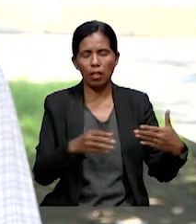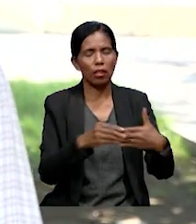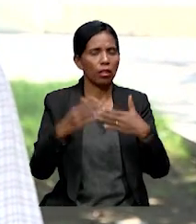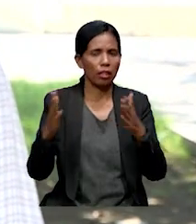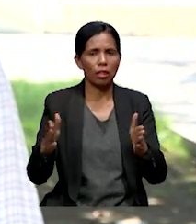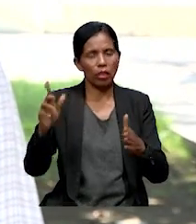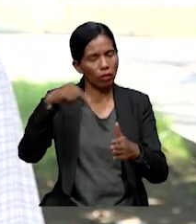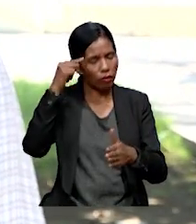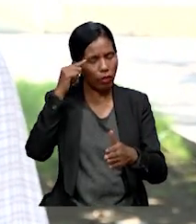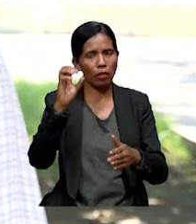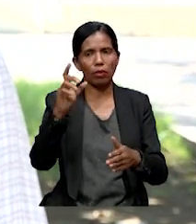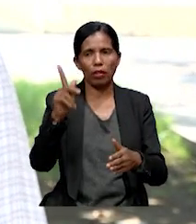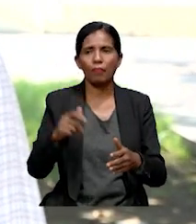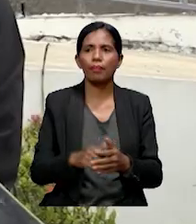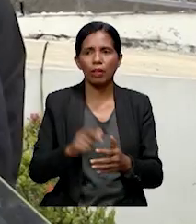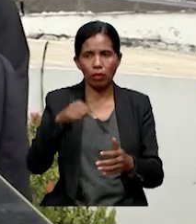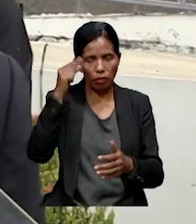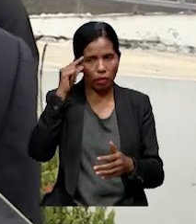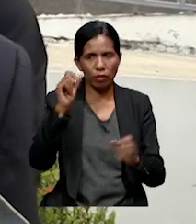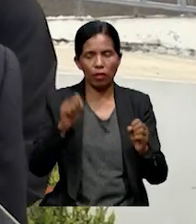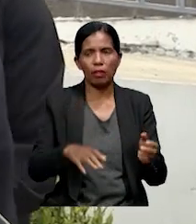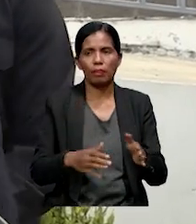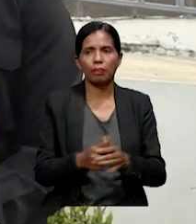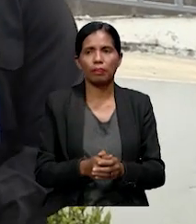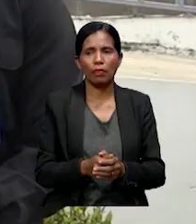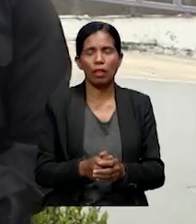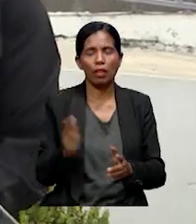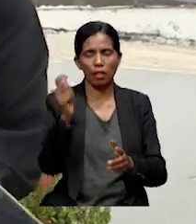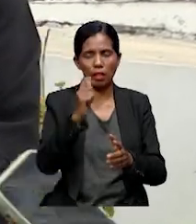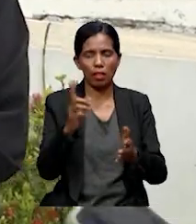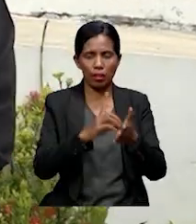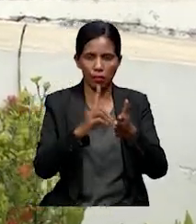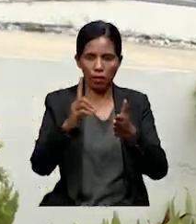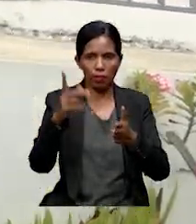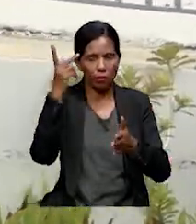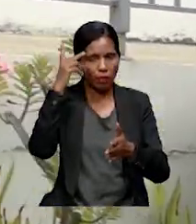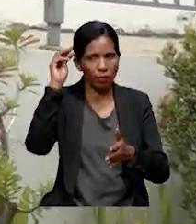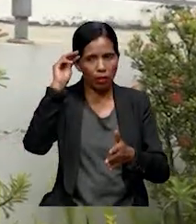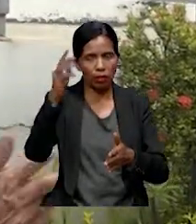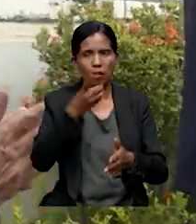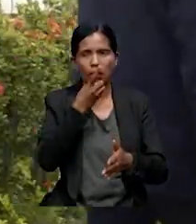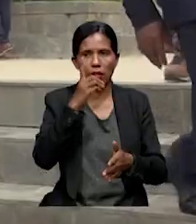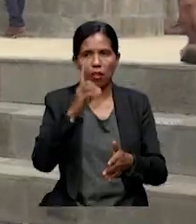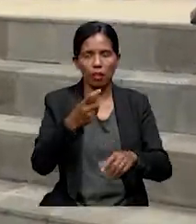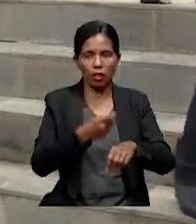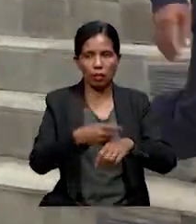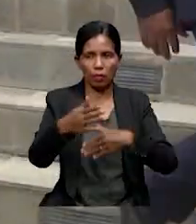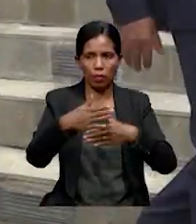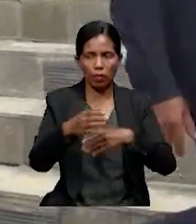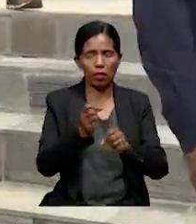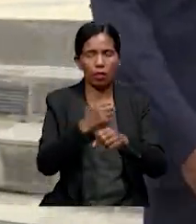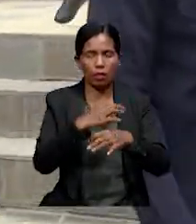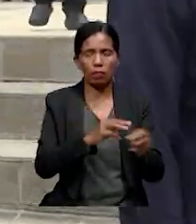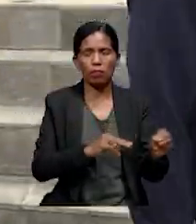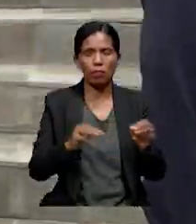governo bela mata mas está rula mata tá lá na fati e a terça semana né primeiro-ministro Tauro Matanruak declara tempo badak se halo remodelação